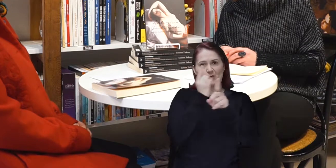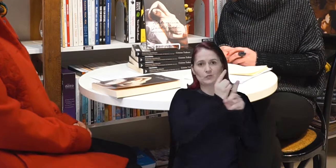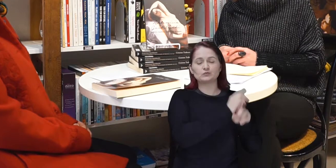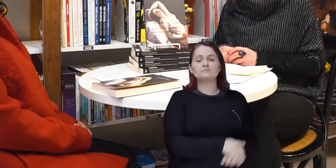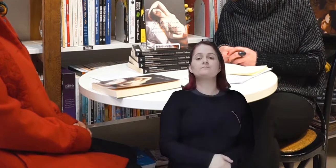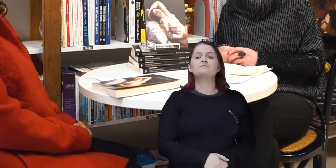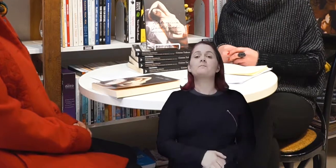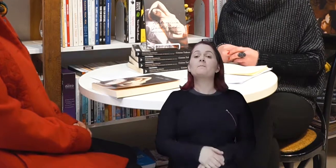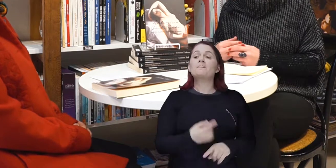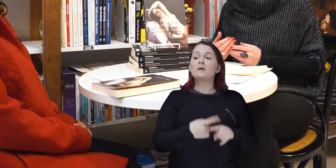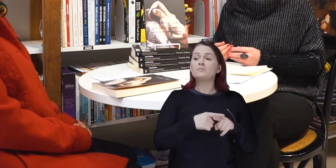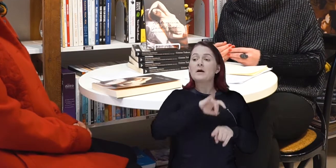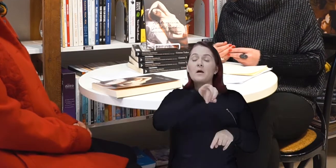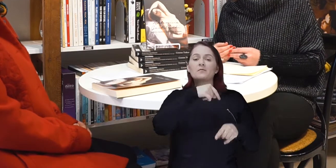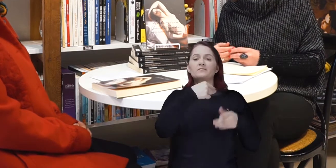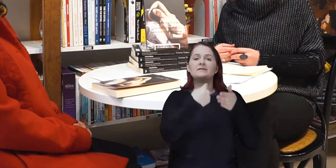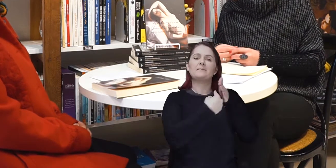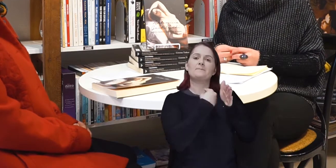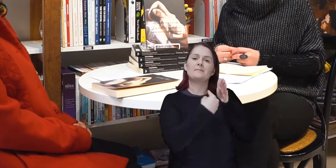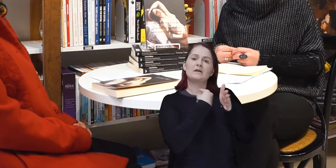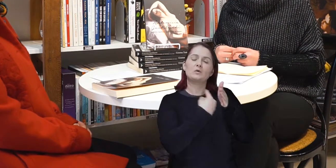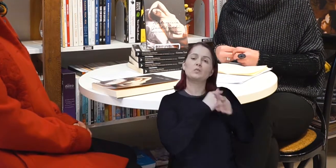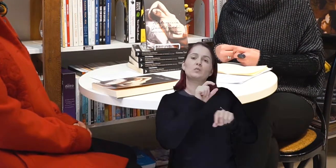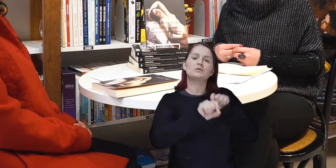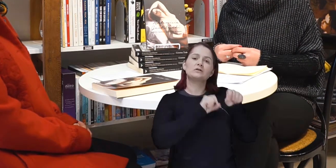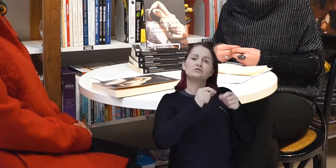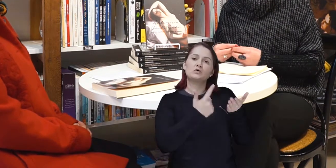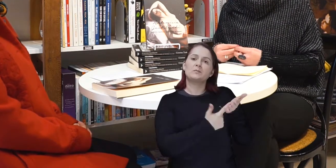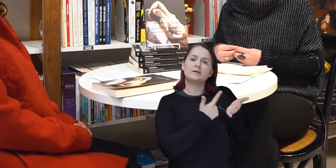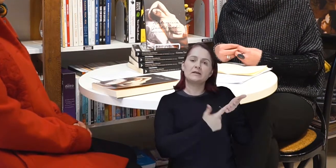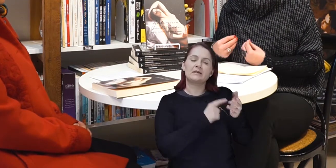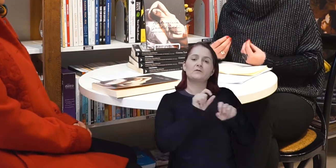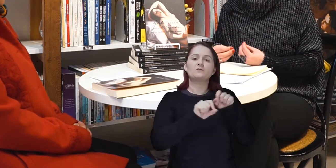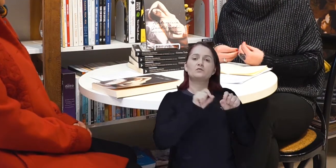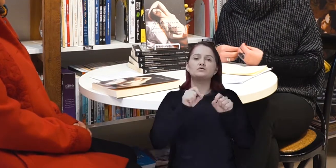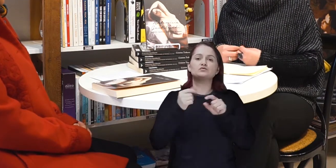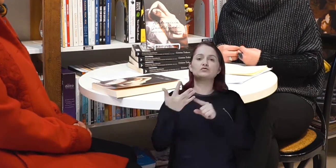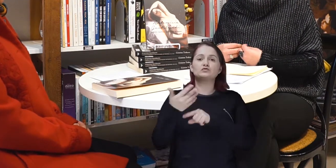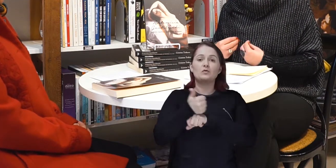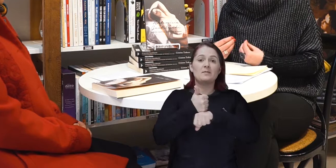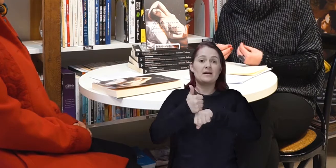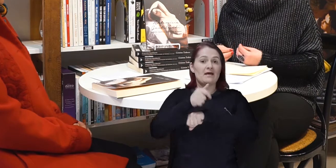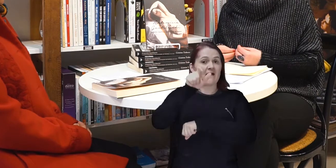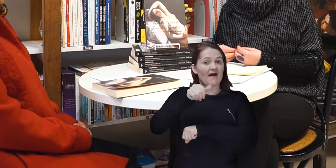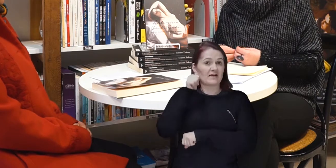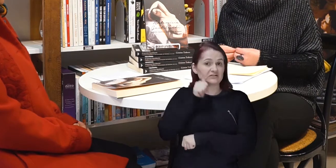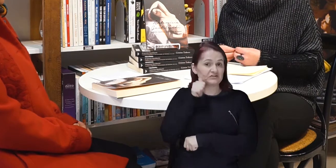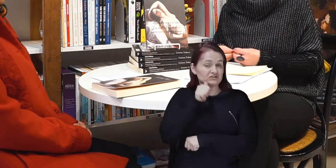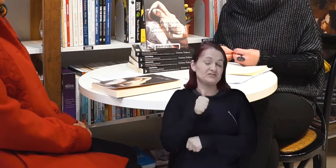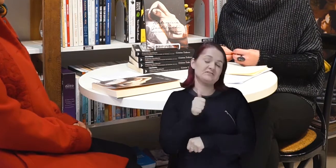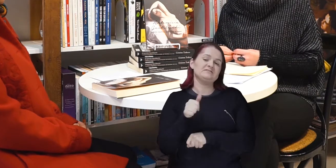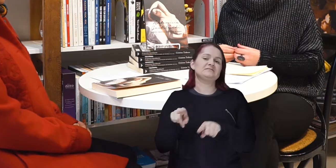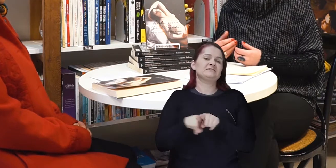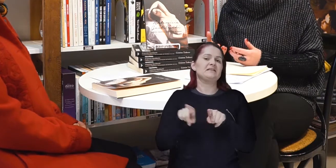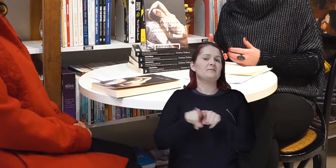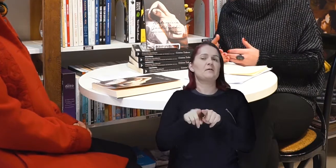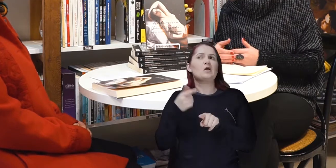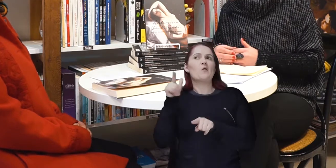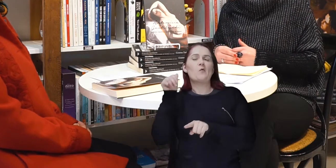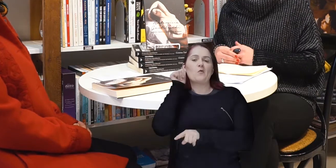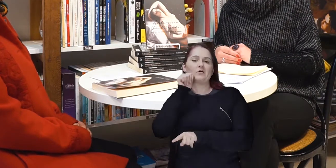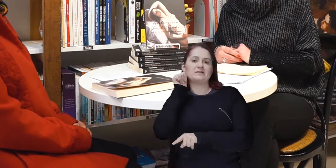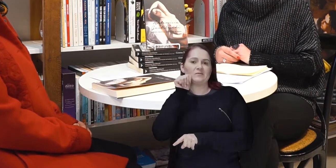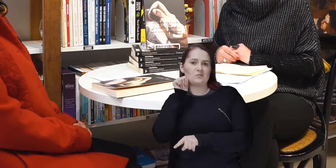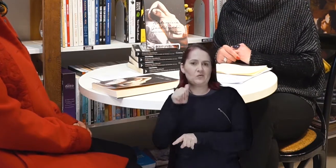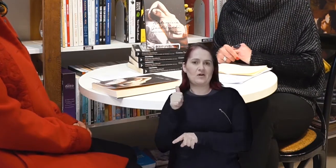questionamentos que eu recebi, então, tanto sobre o livro como sobre o período, sobre essa artista em específico, ou sobre